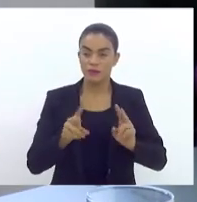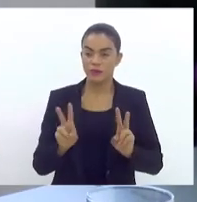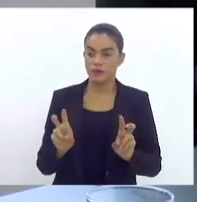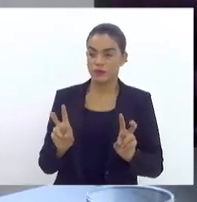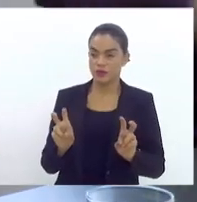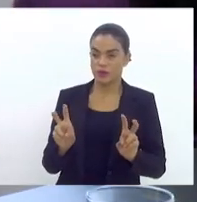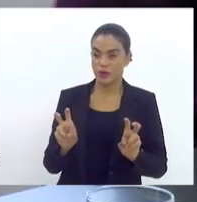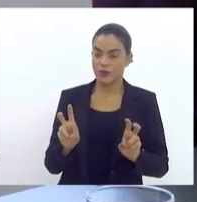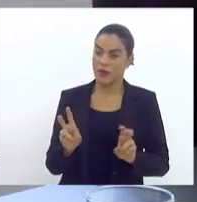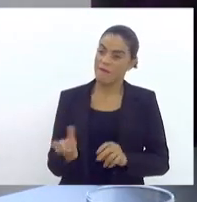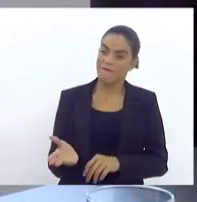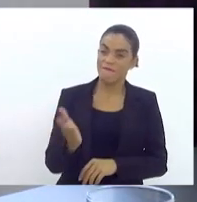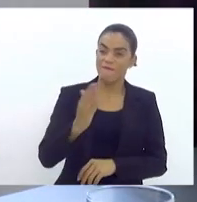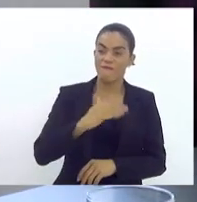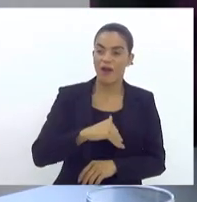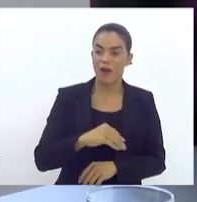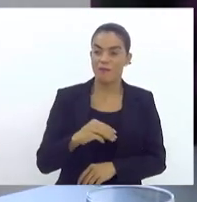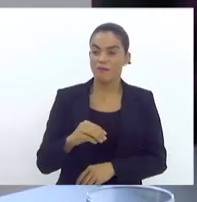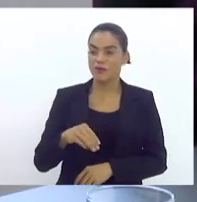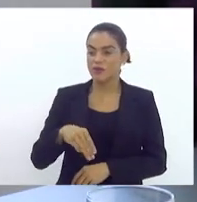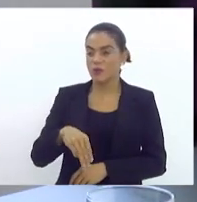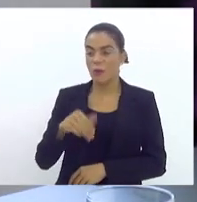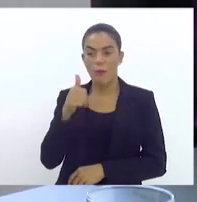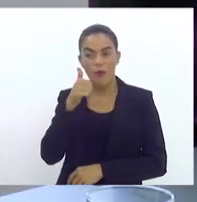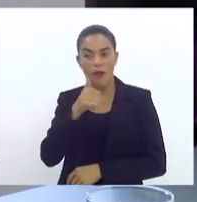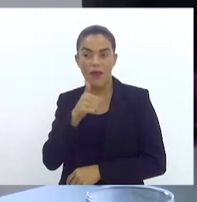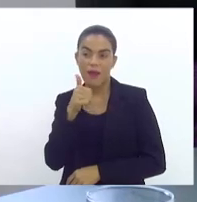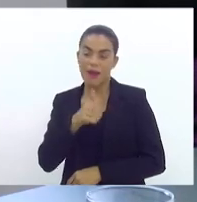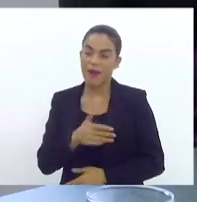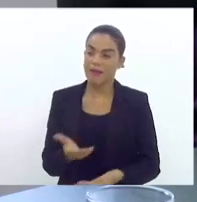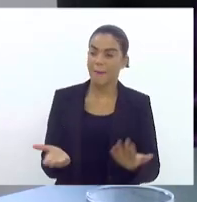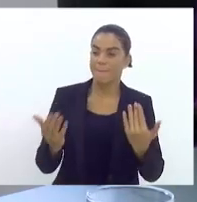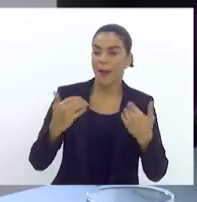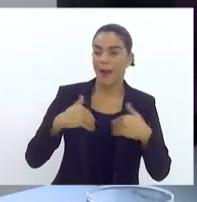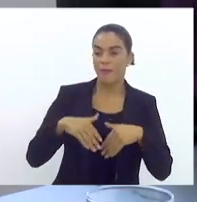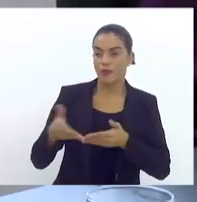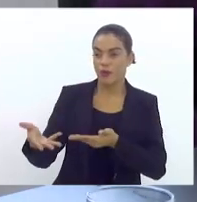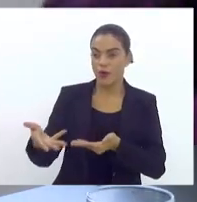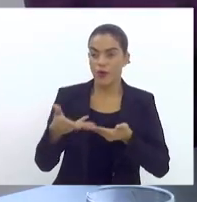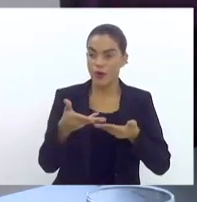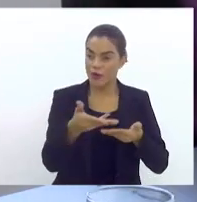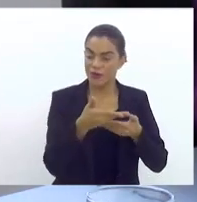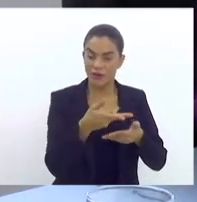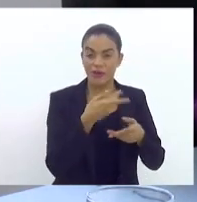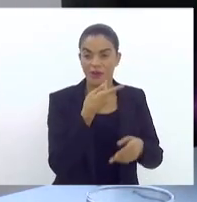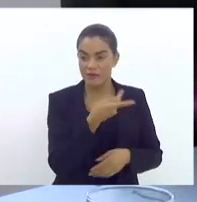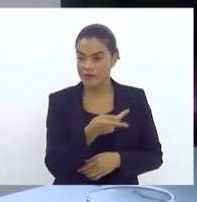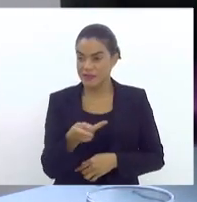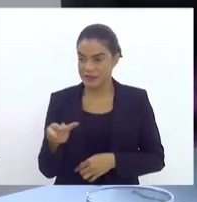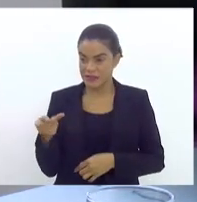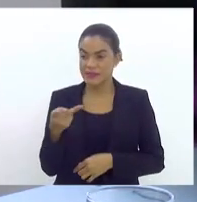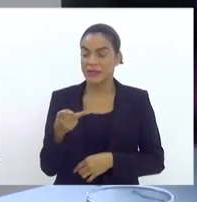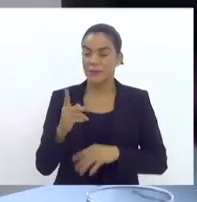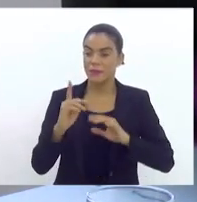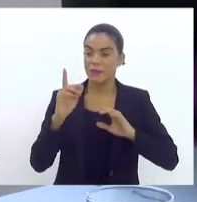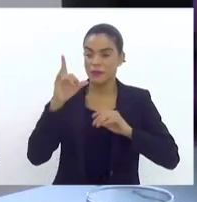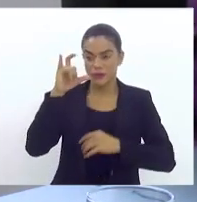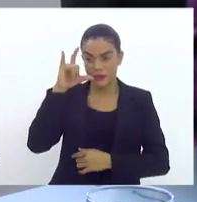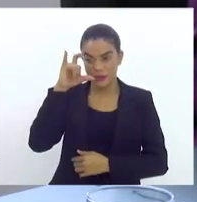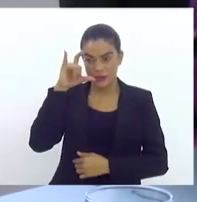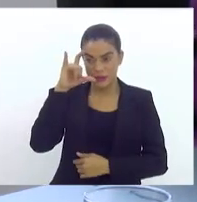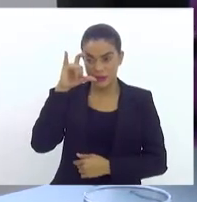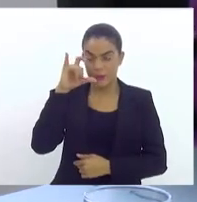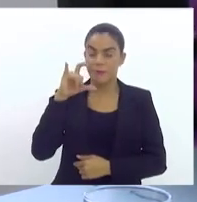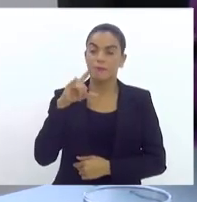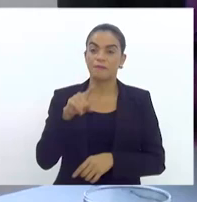que é vamos moderar né convida todas as mulheres presentes a visitar esse canal pelo Instagram e